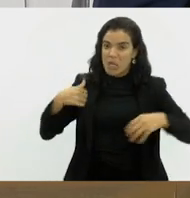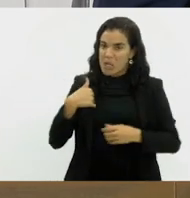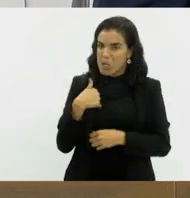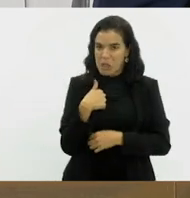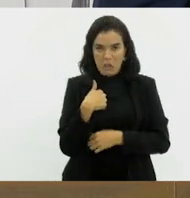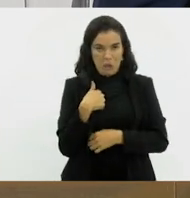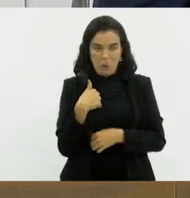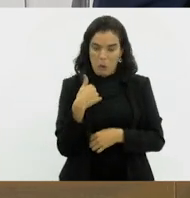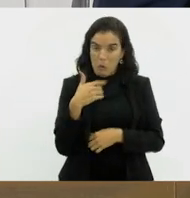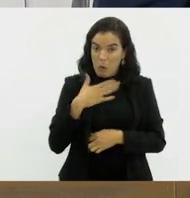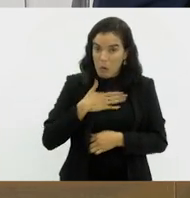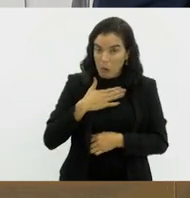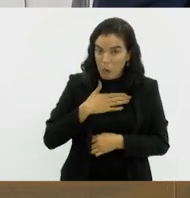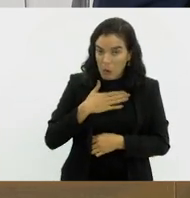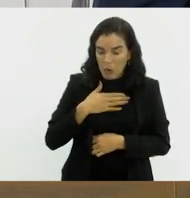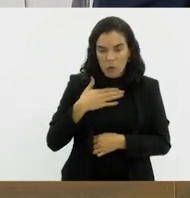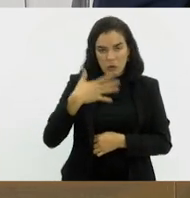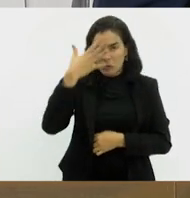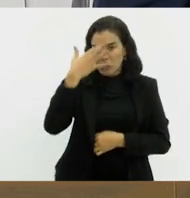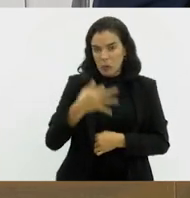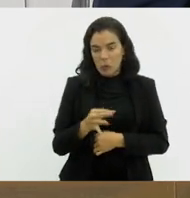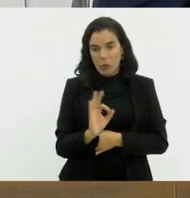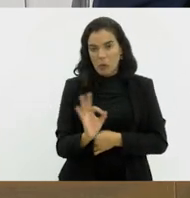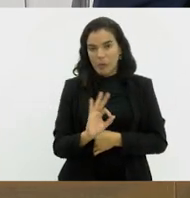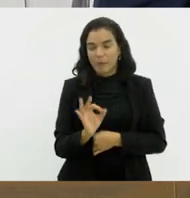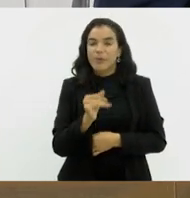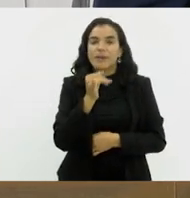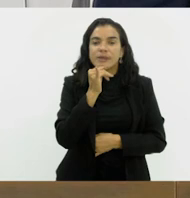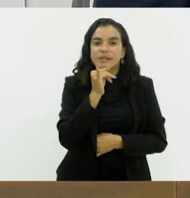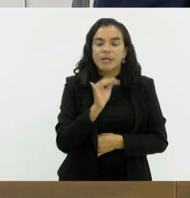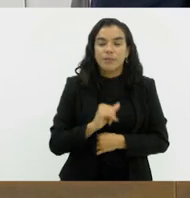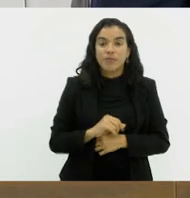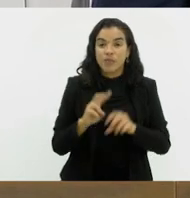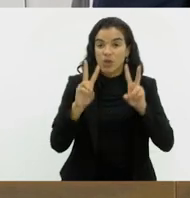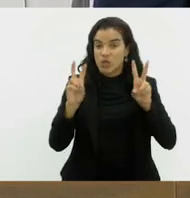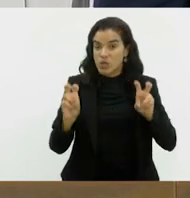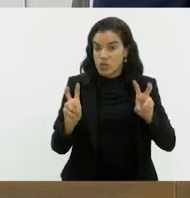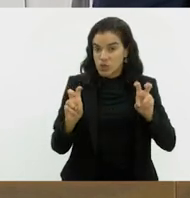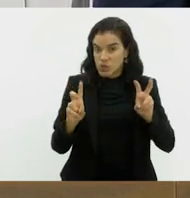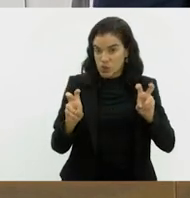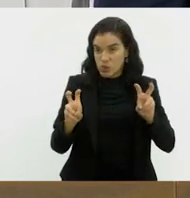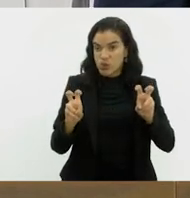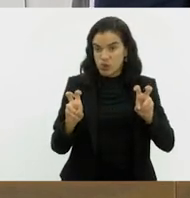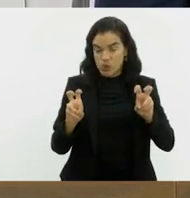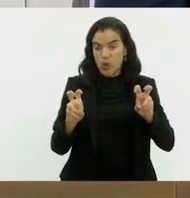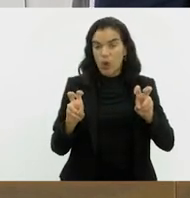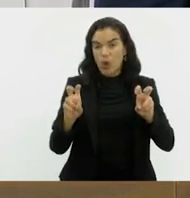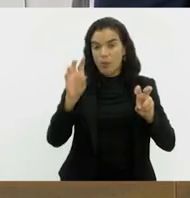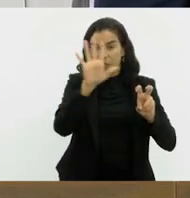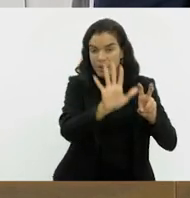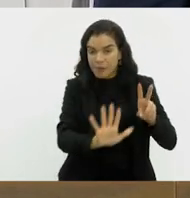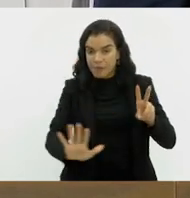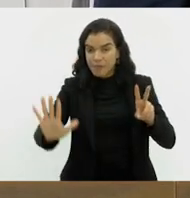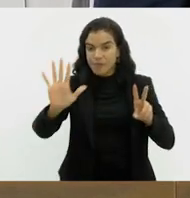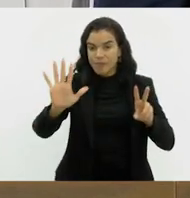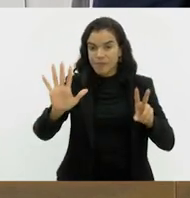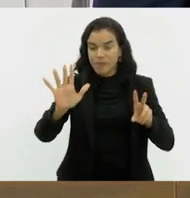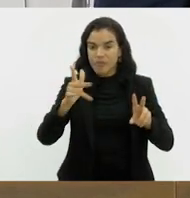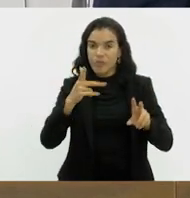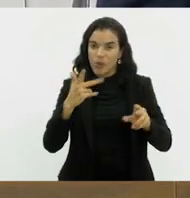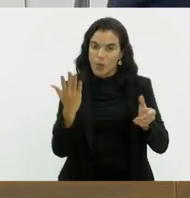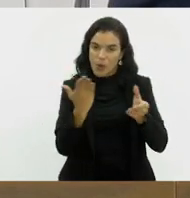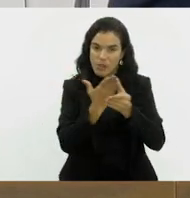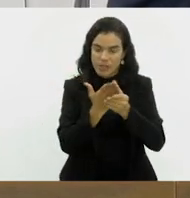chegar a essa compreensão. Por exemplo, sobre o perfil, no próprio documento, né, que foi juntado ao